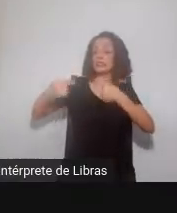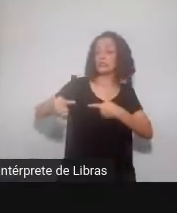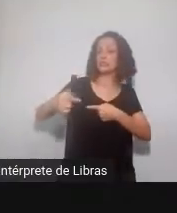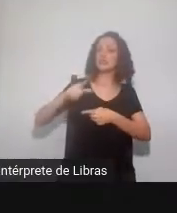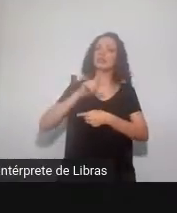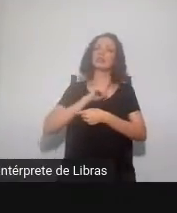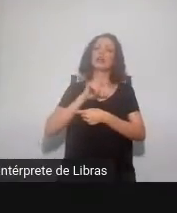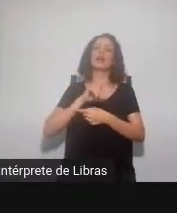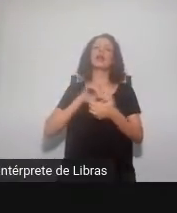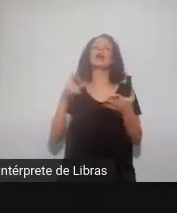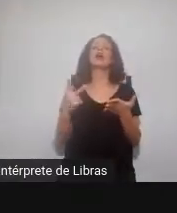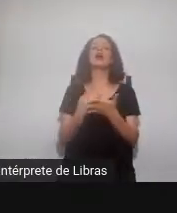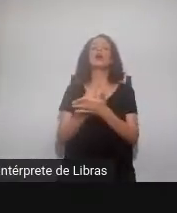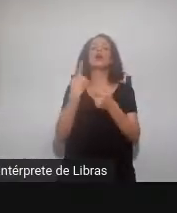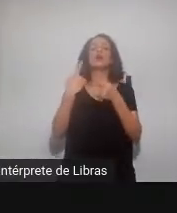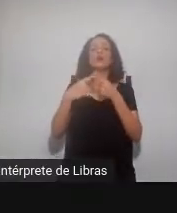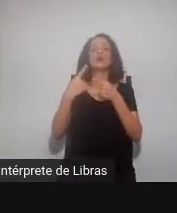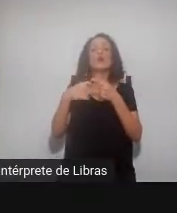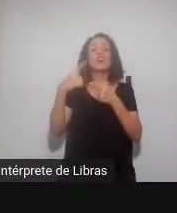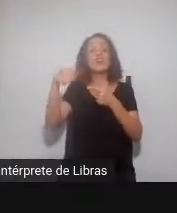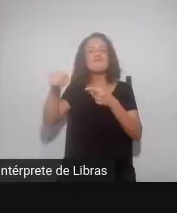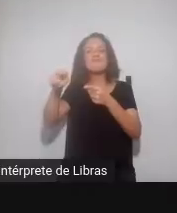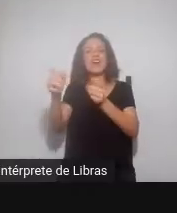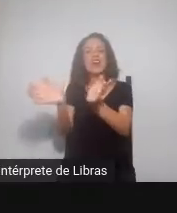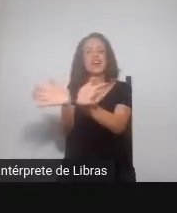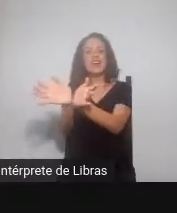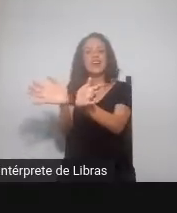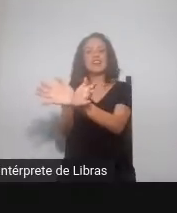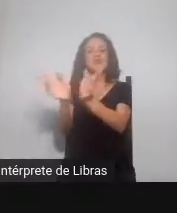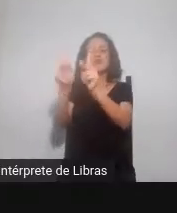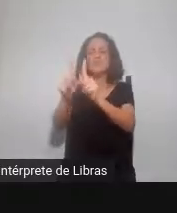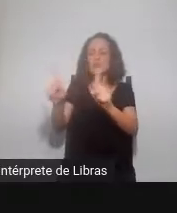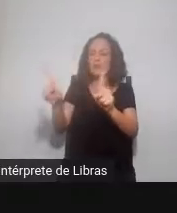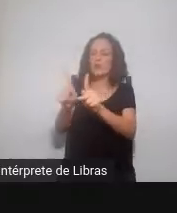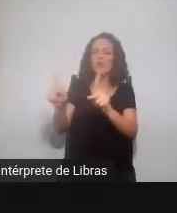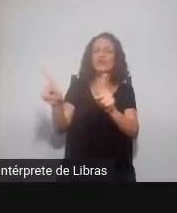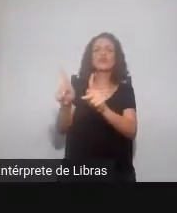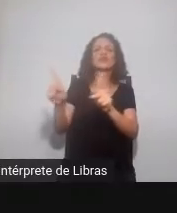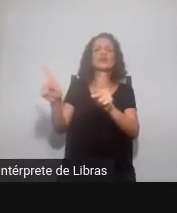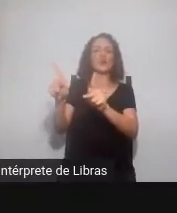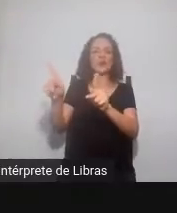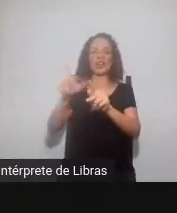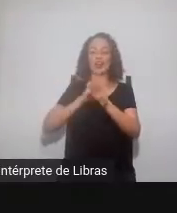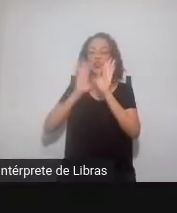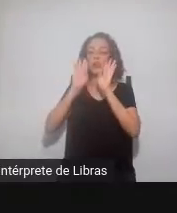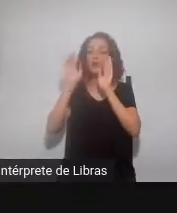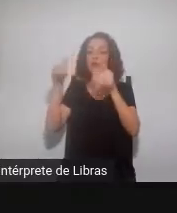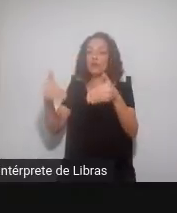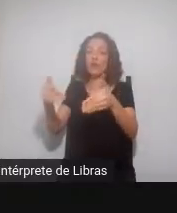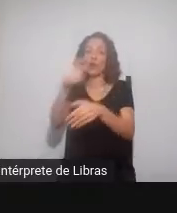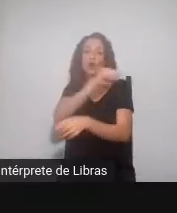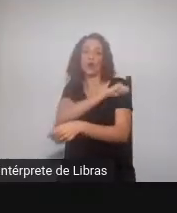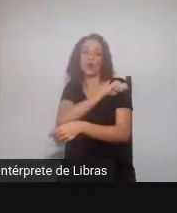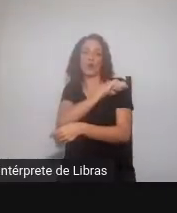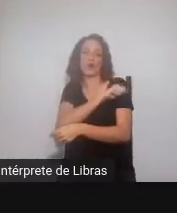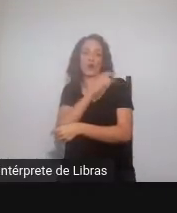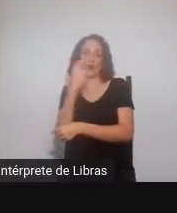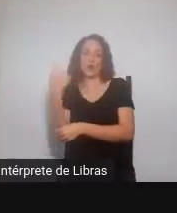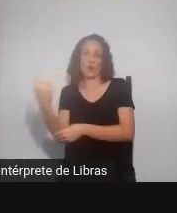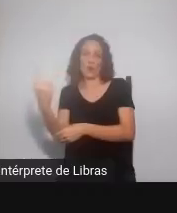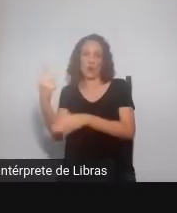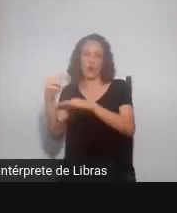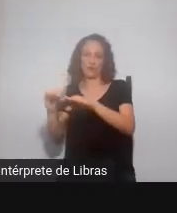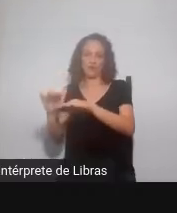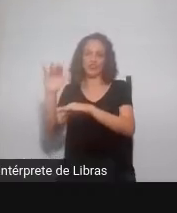por essa equipe. Equipe de professoras que atende crianças de 1 ano a 6, Adri e a Marcinha,